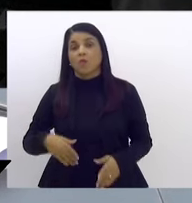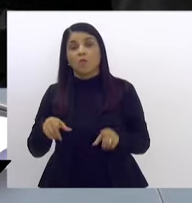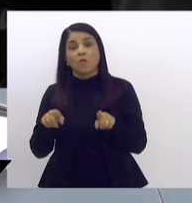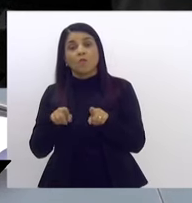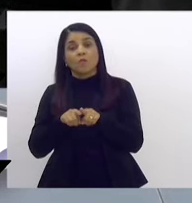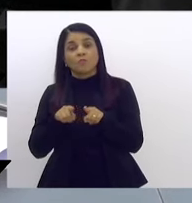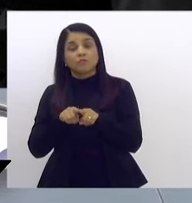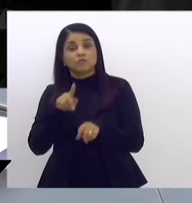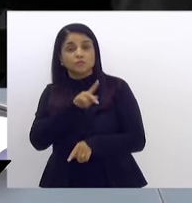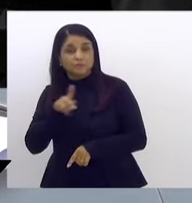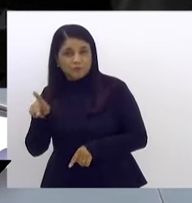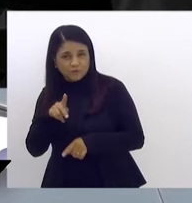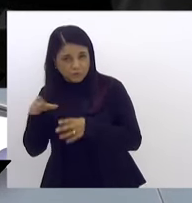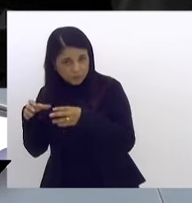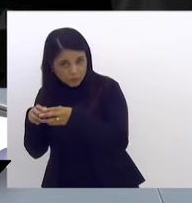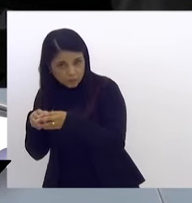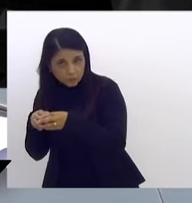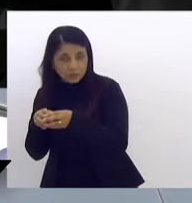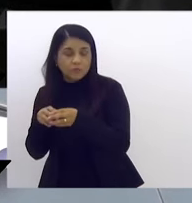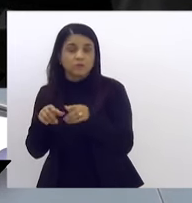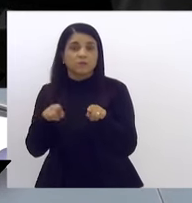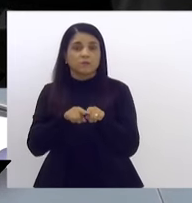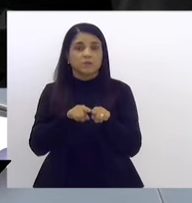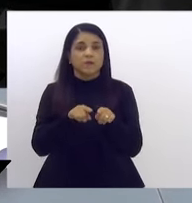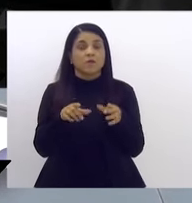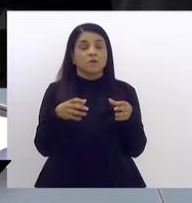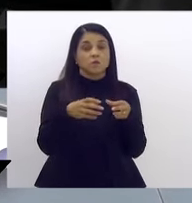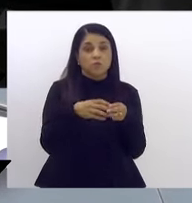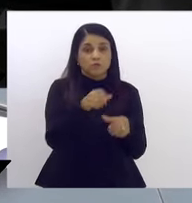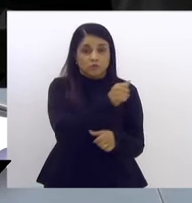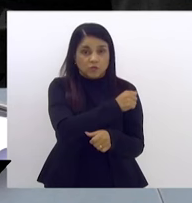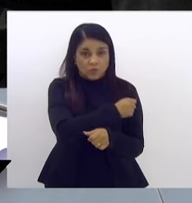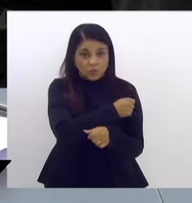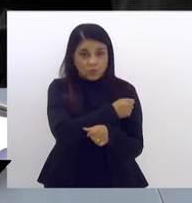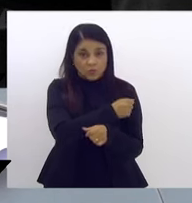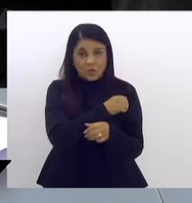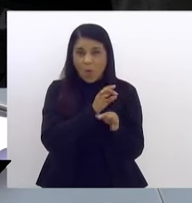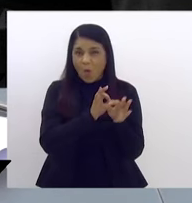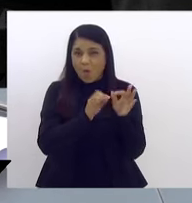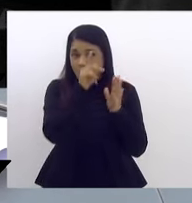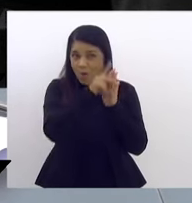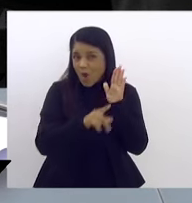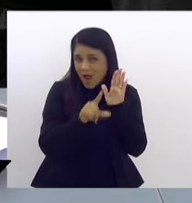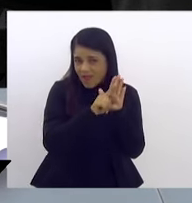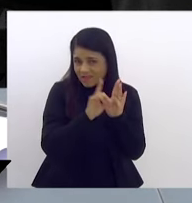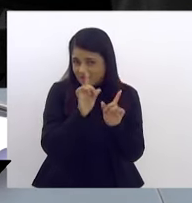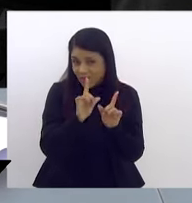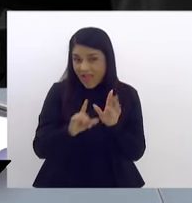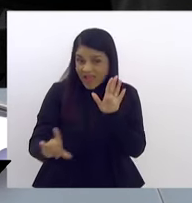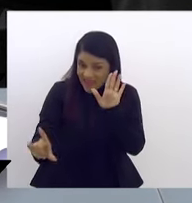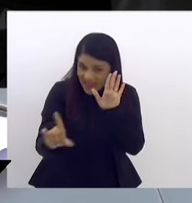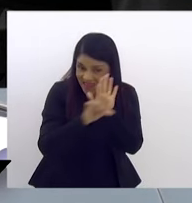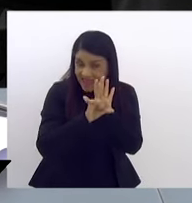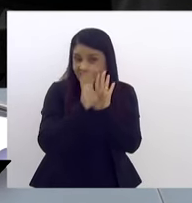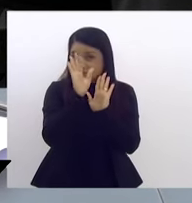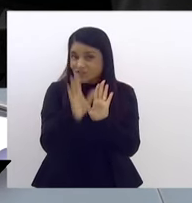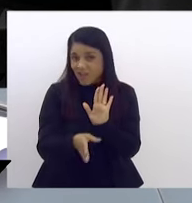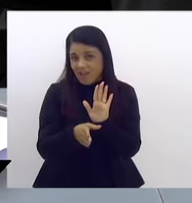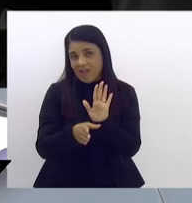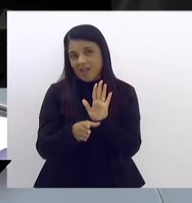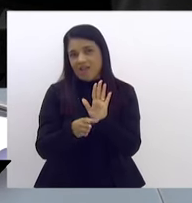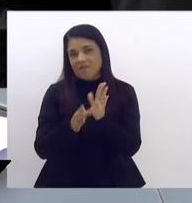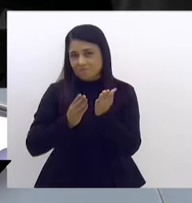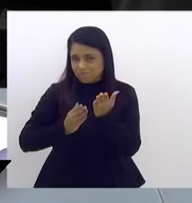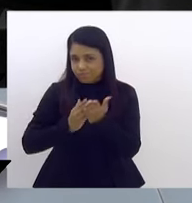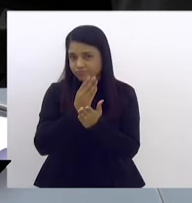quanto corpo decente não é um projeto de lei é uma lei hoje abriu paso para as emendas